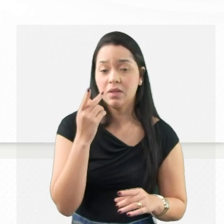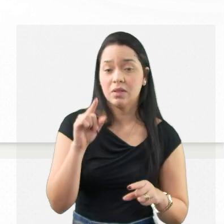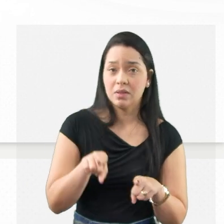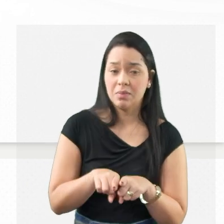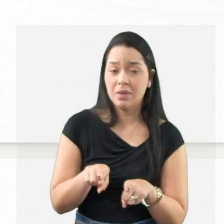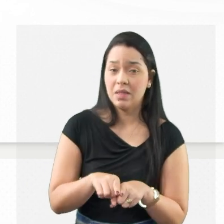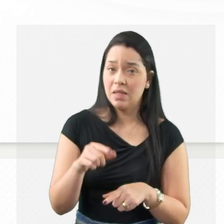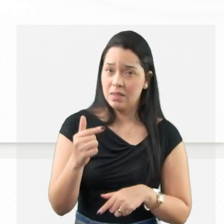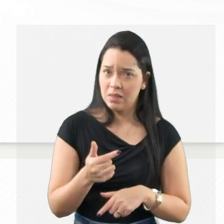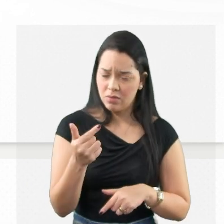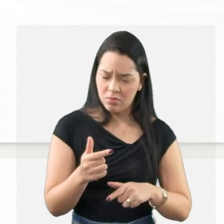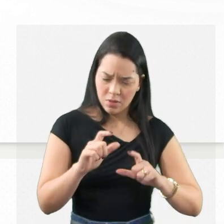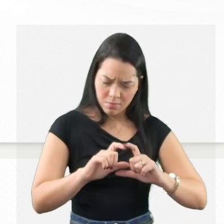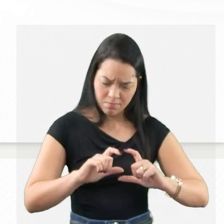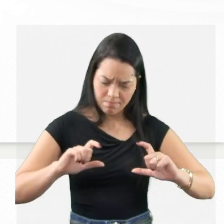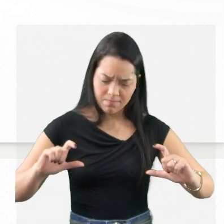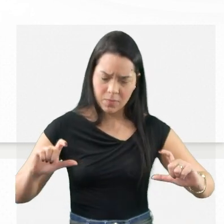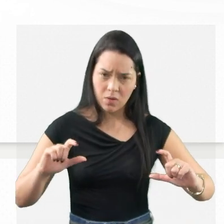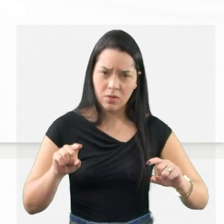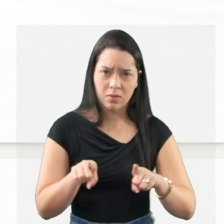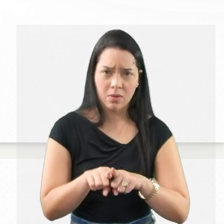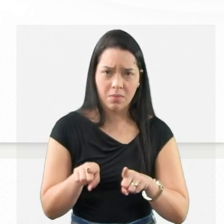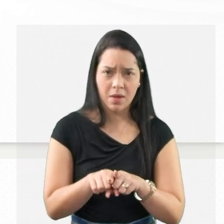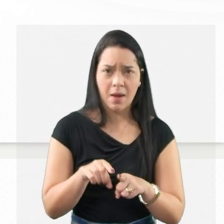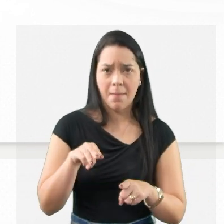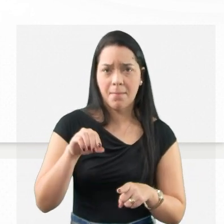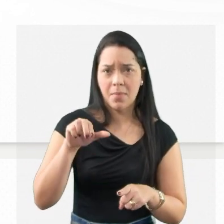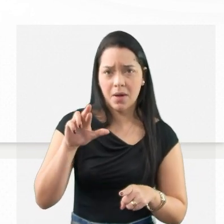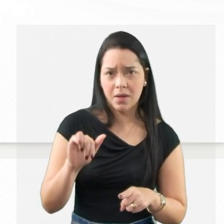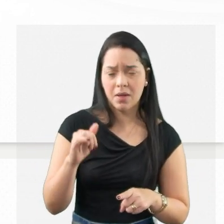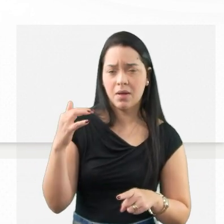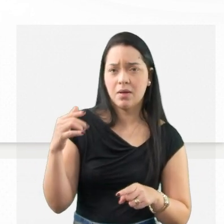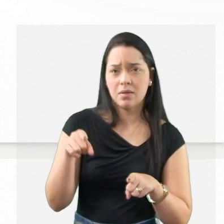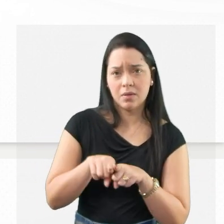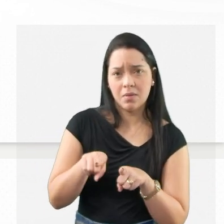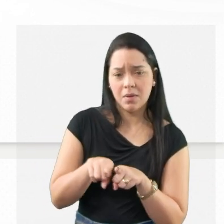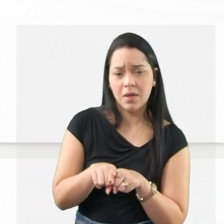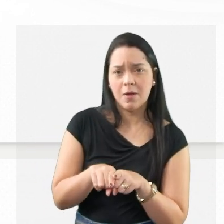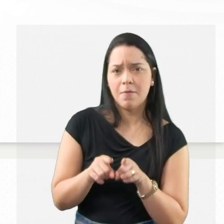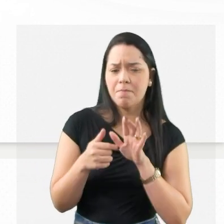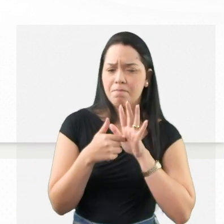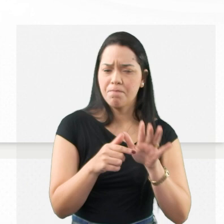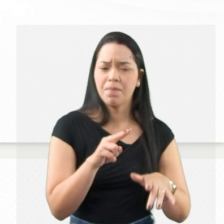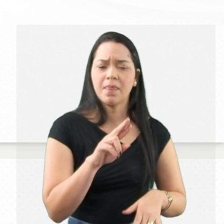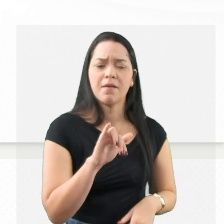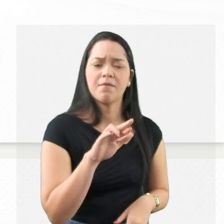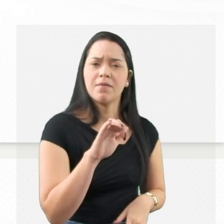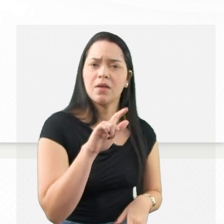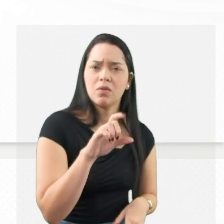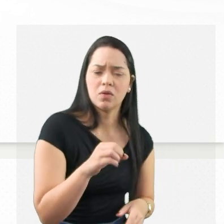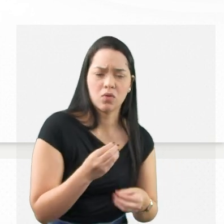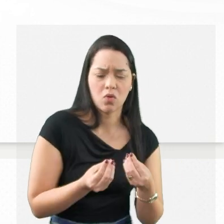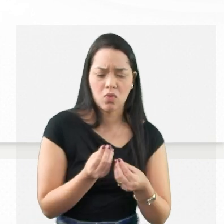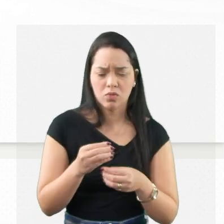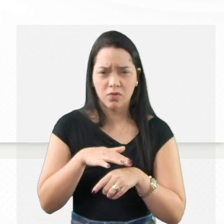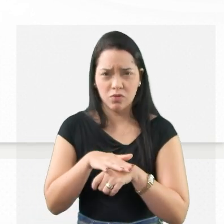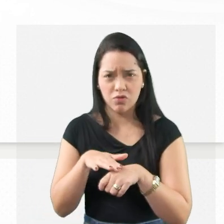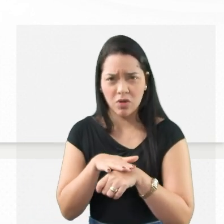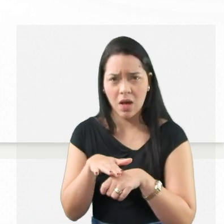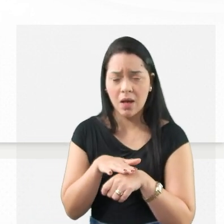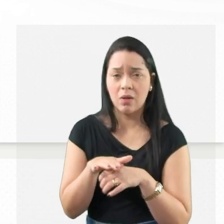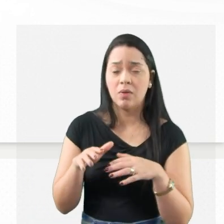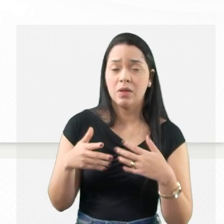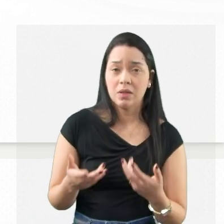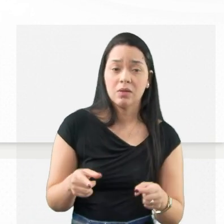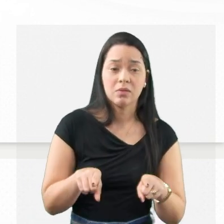segunda estrofe, a gente já percebe como se fosse a Maria Bonita se referindo a virgulino. Então, a gente percebe o que é como se fosse um diálogo. E esse